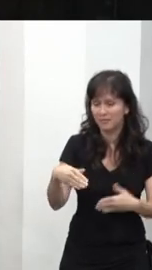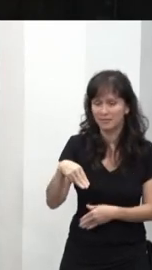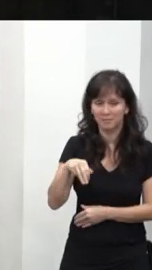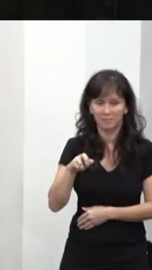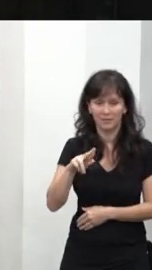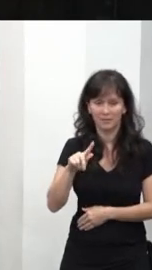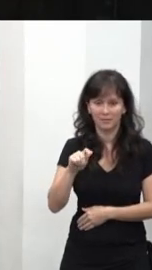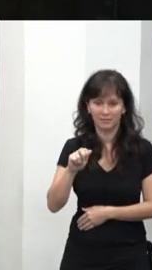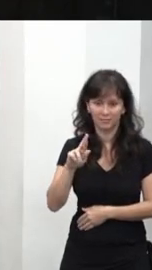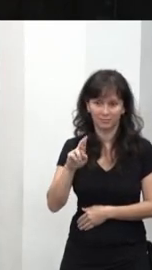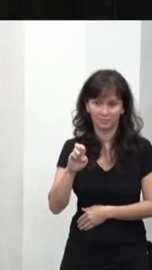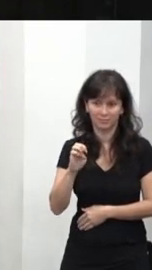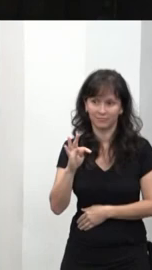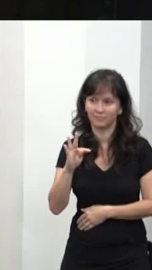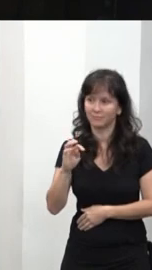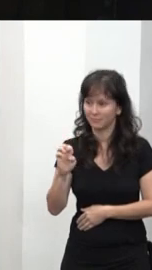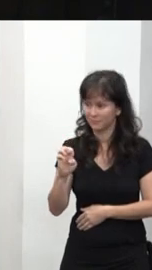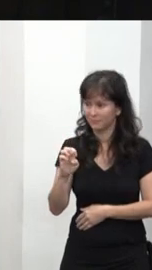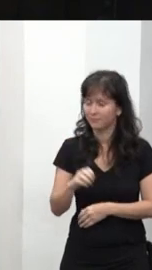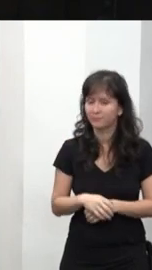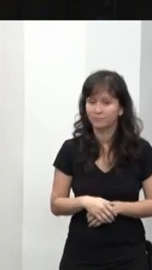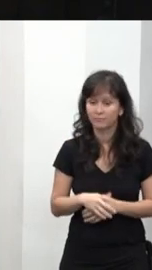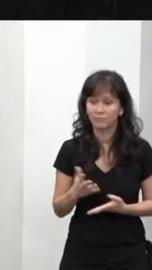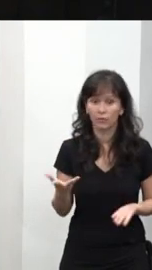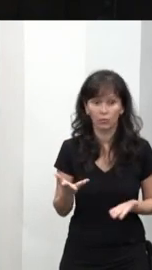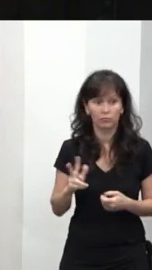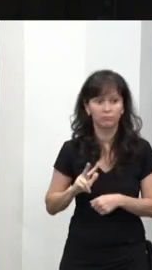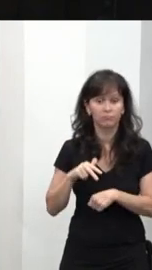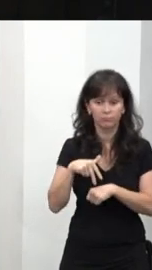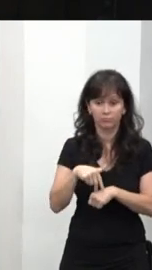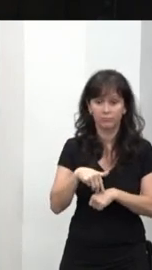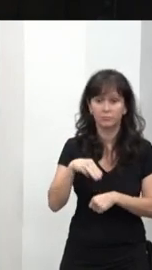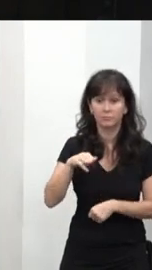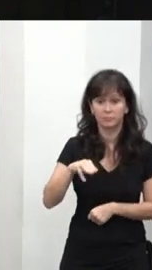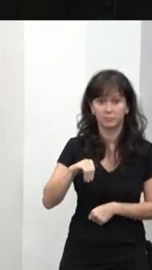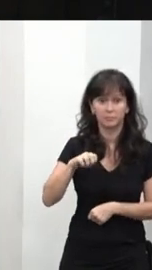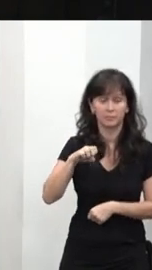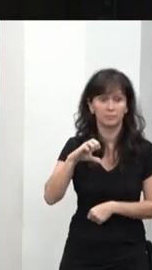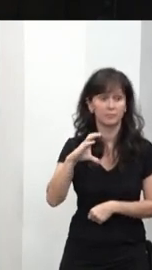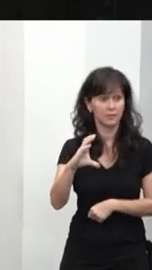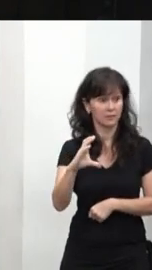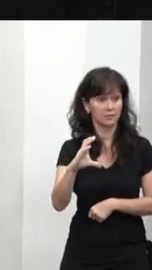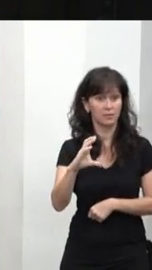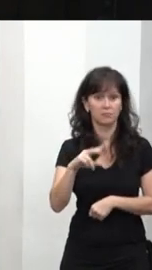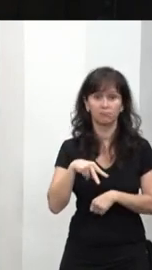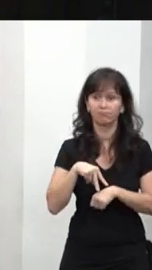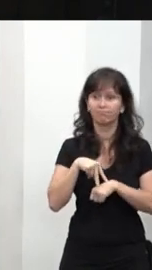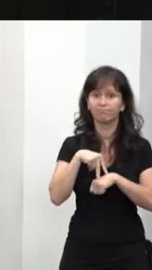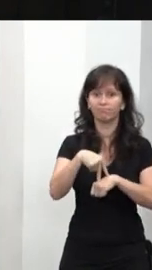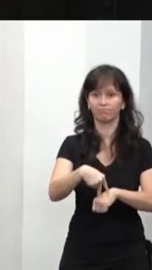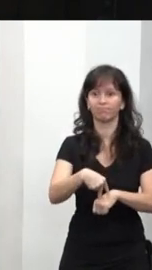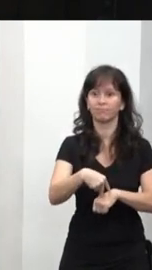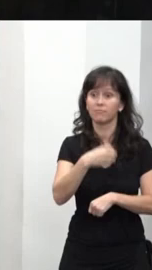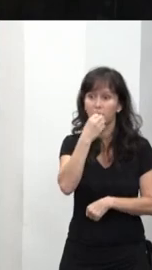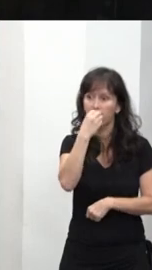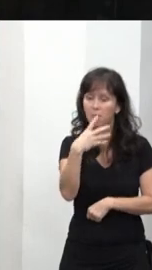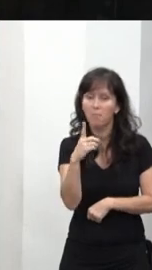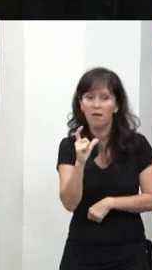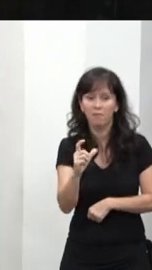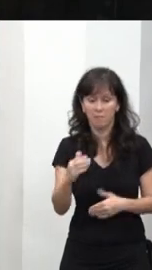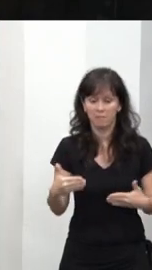dizer que a gente tá aqui enquanto o ministério da cultura e como é bom poder falar isso né o ministério da cultura